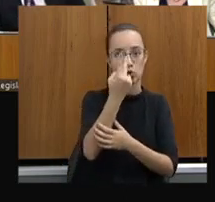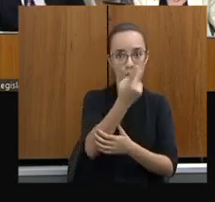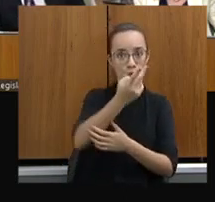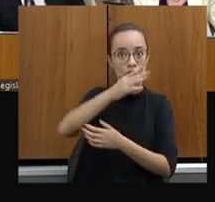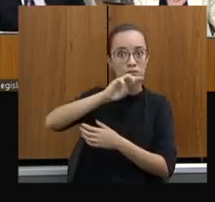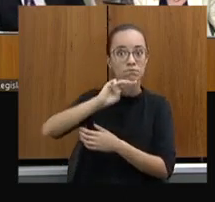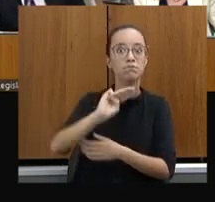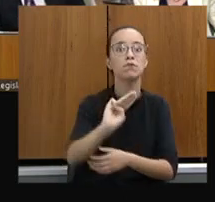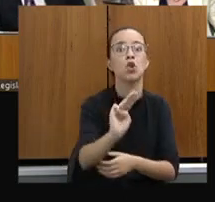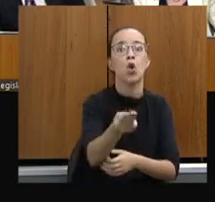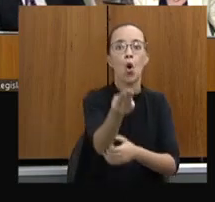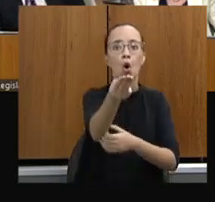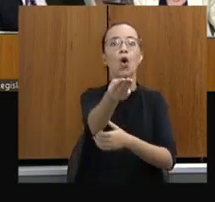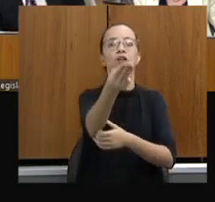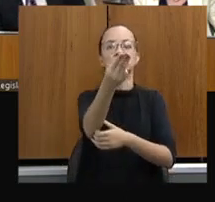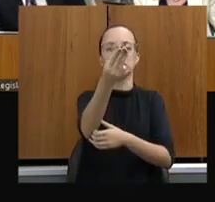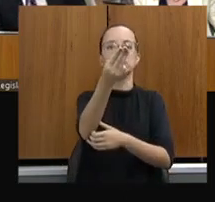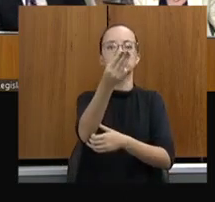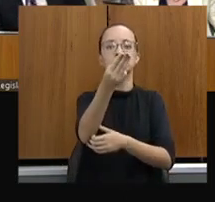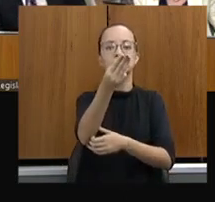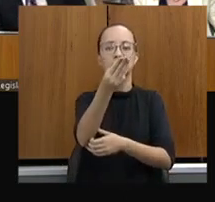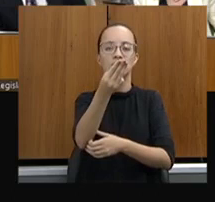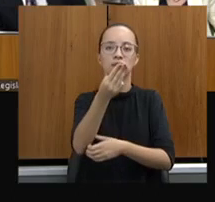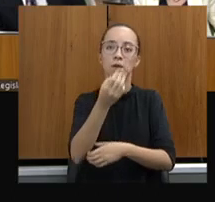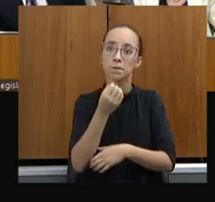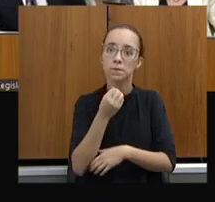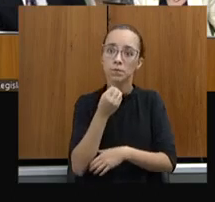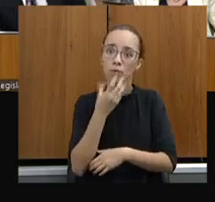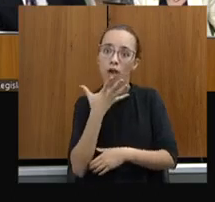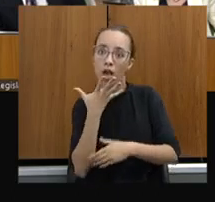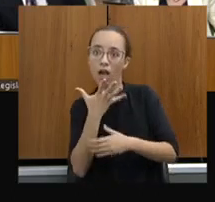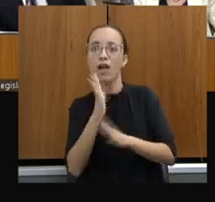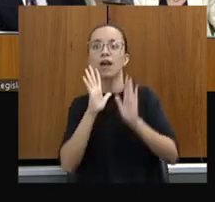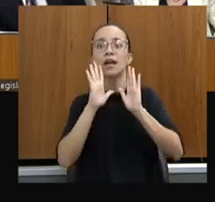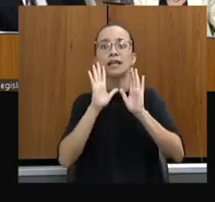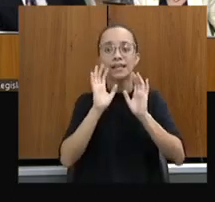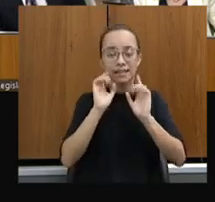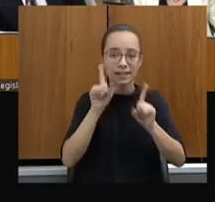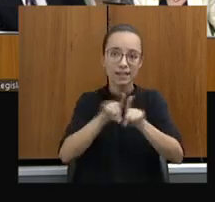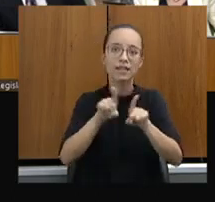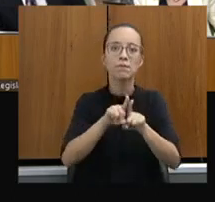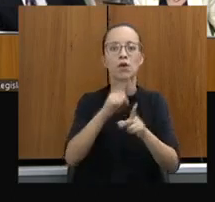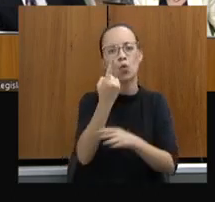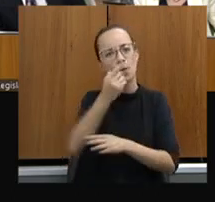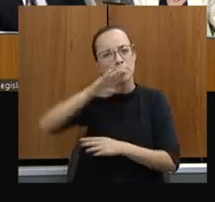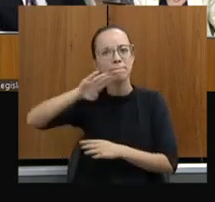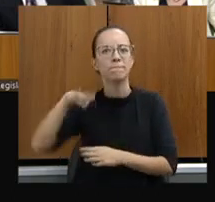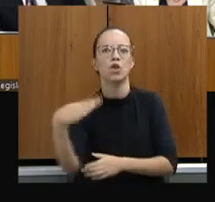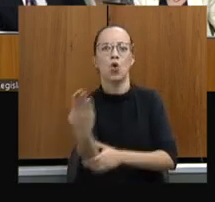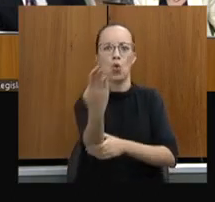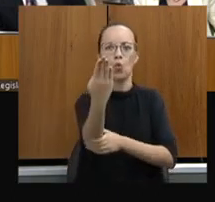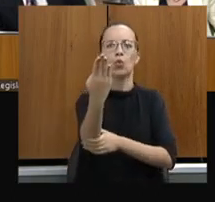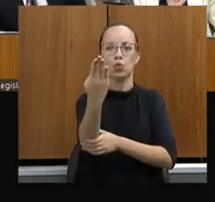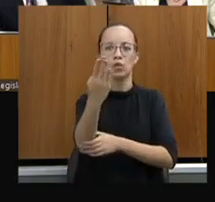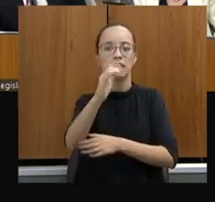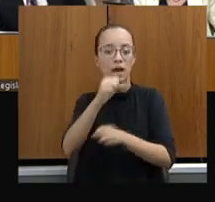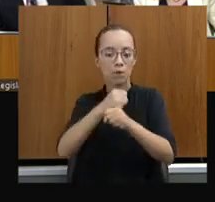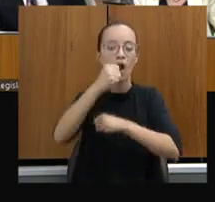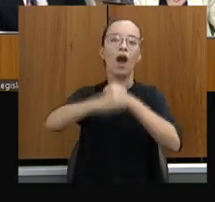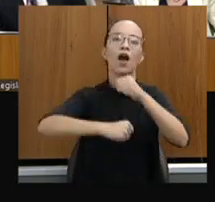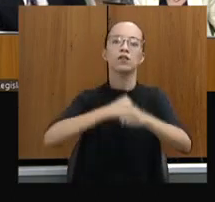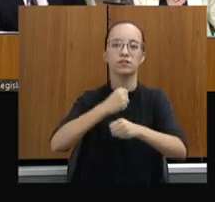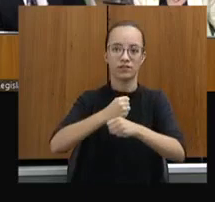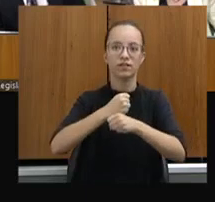Bilhões 365 milhões Compensados este ano e ainda teremos um bilhão e 100 milhões Compensados do ano que vem